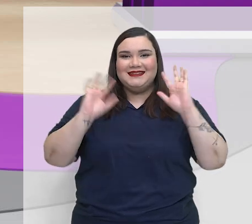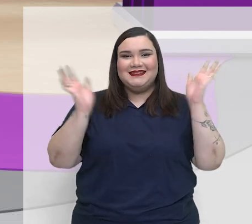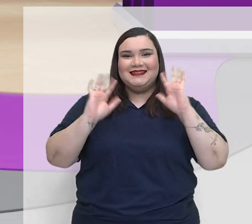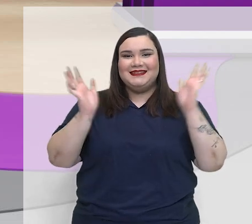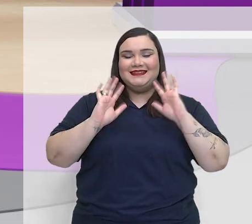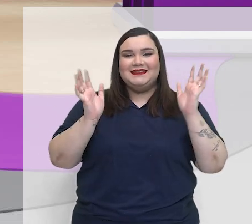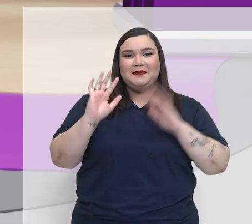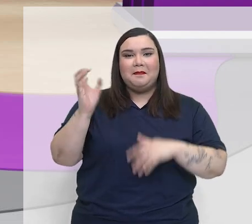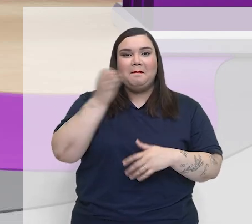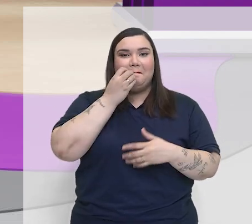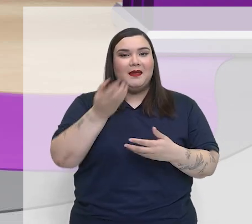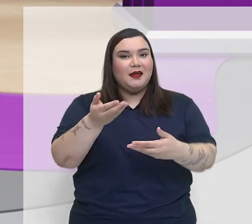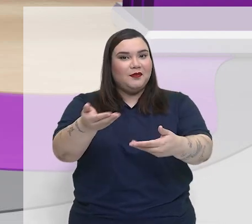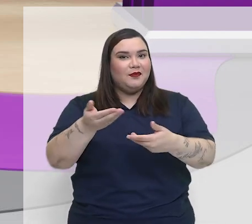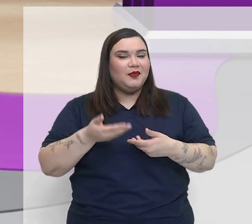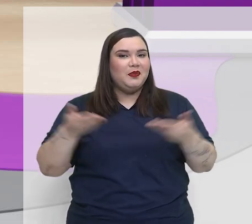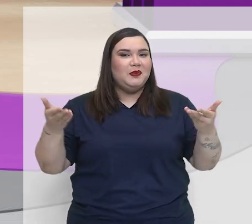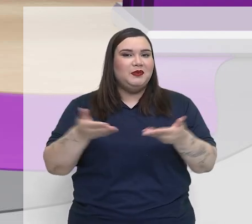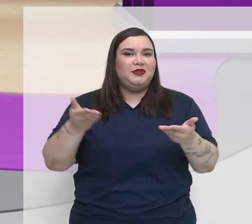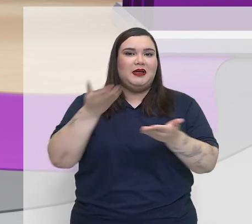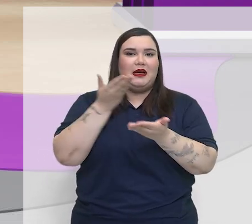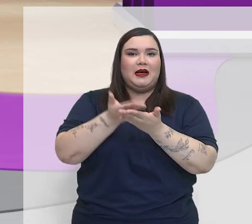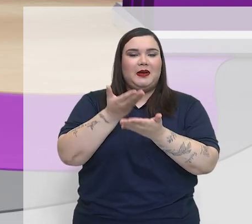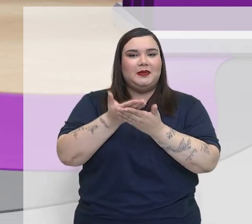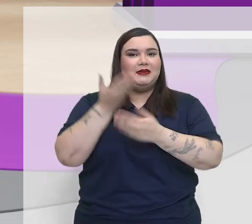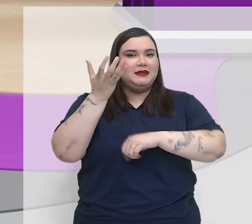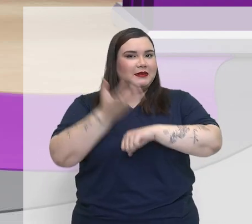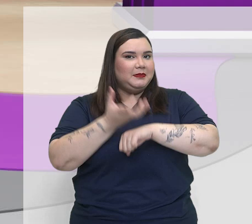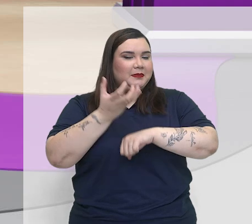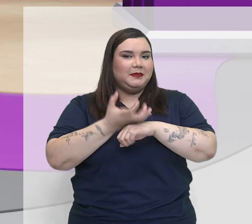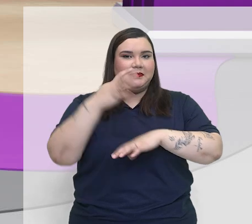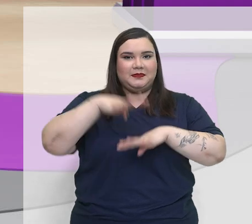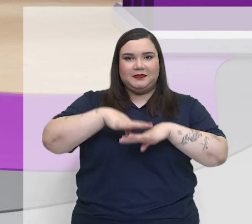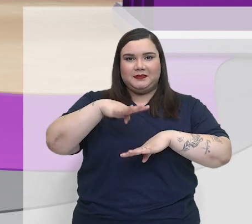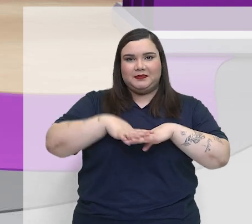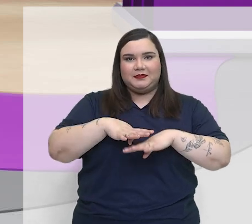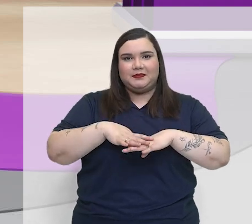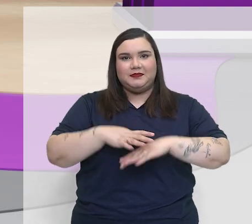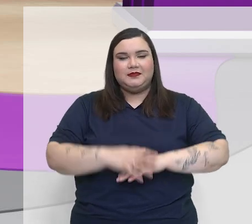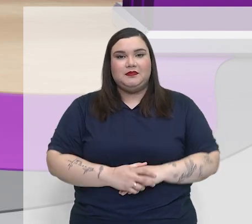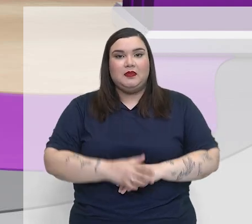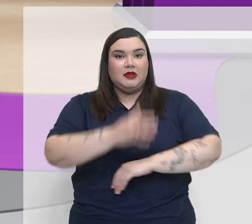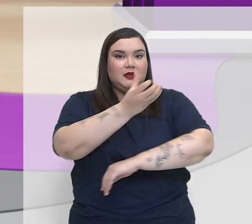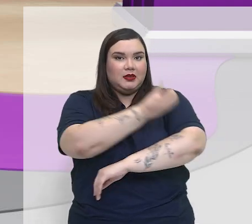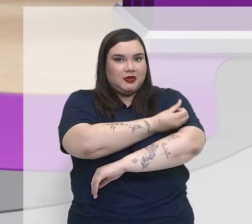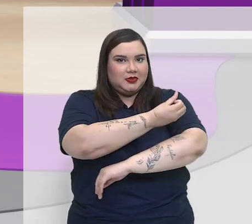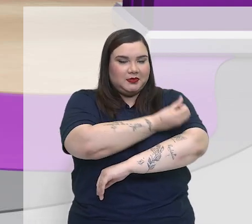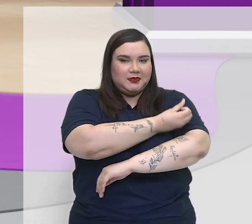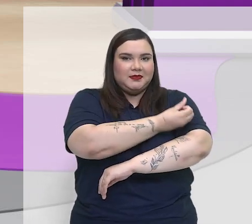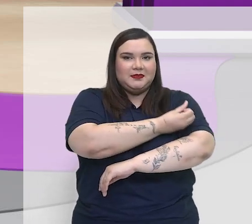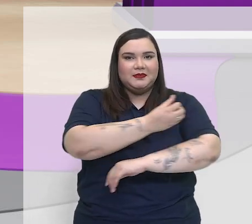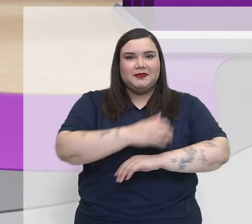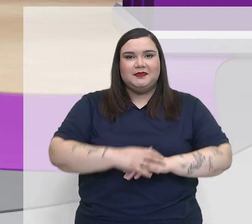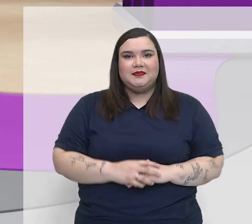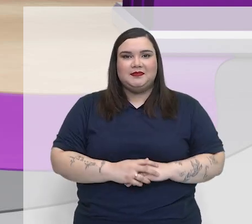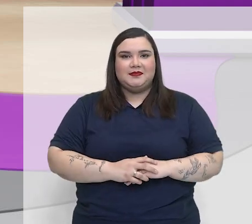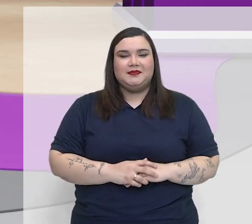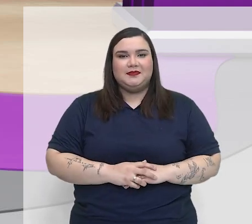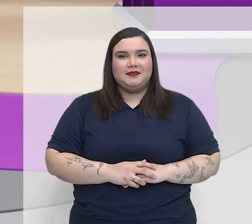Olá, sejam todos bem-vindos a mais uma aula do componente de matemática sexto ano,